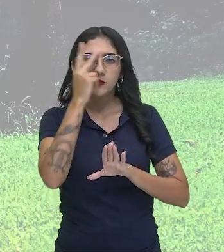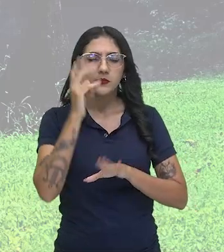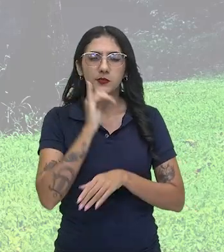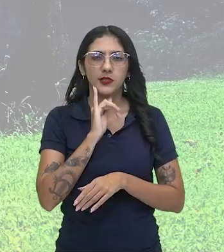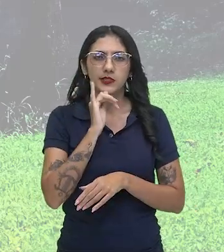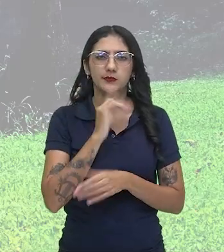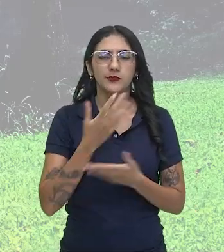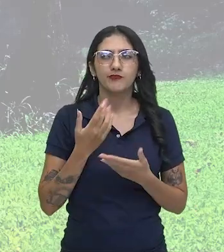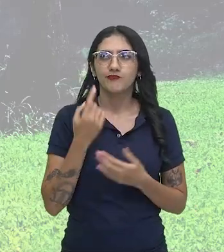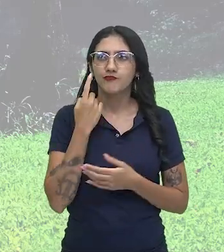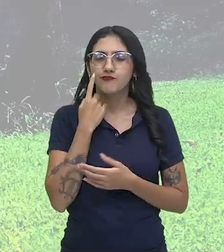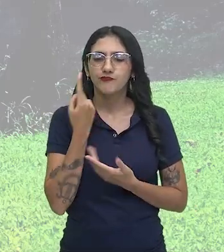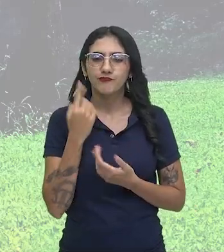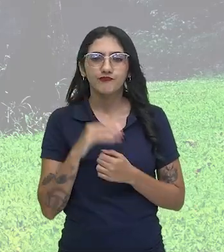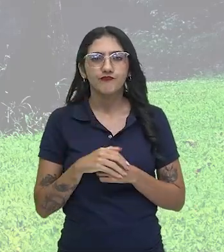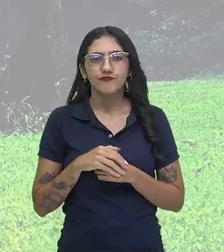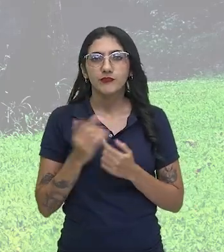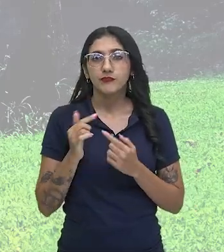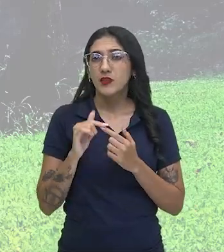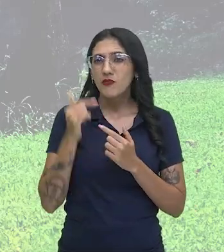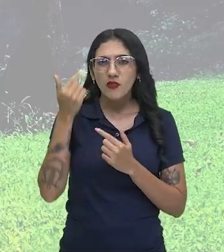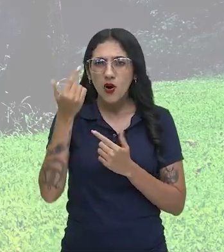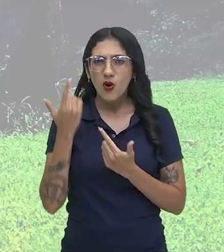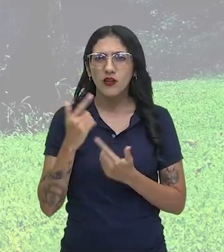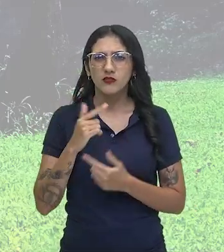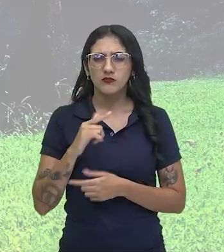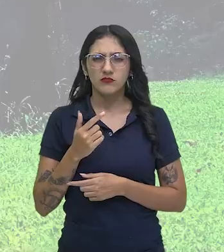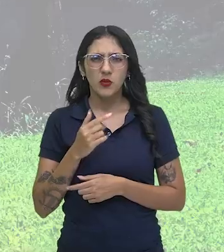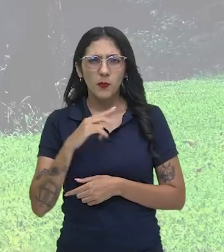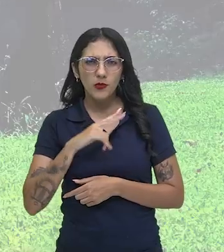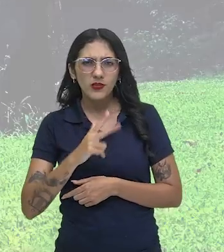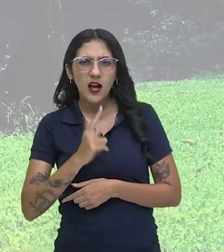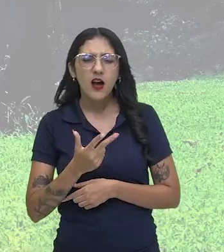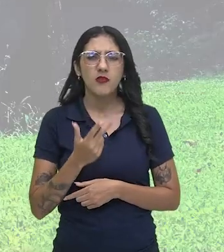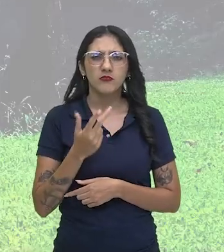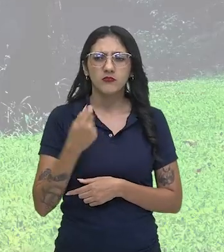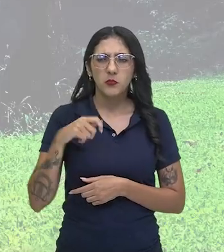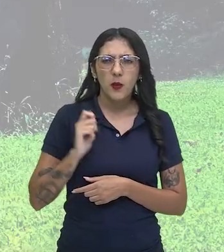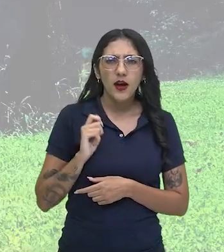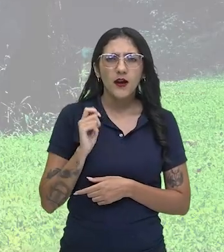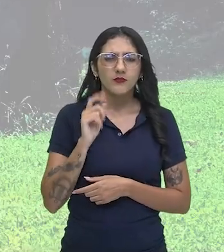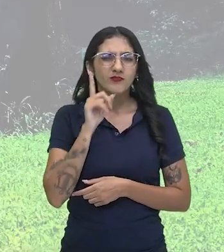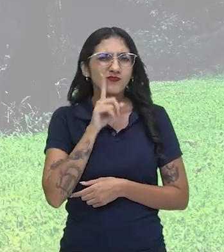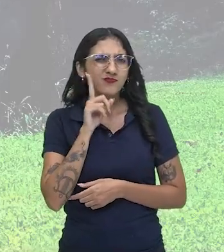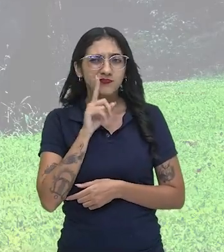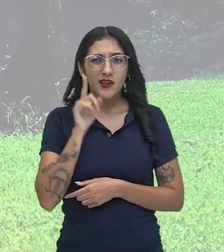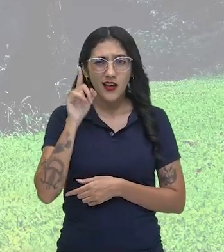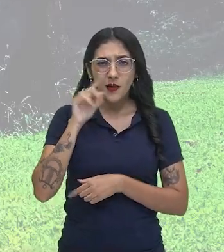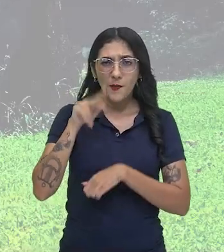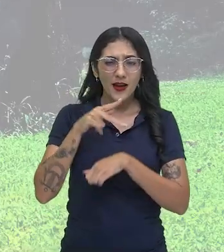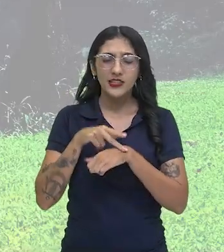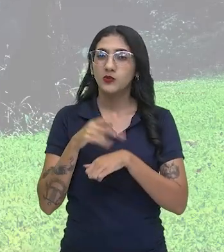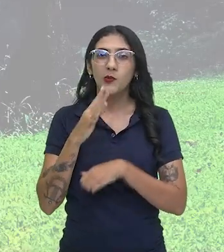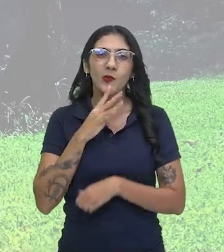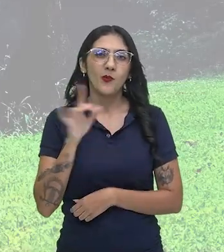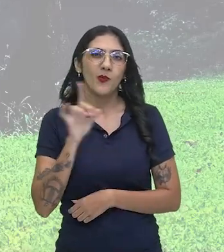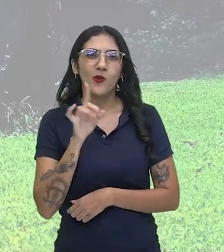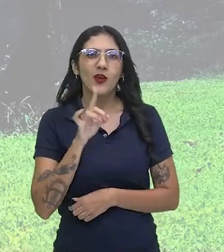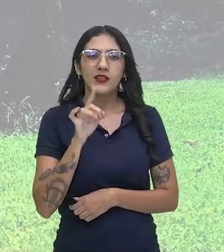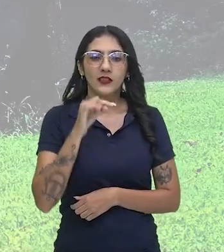Estados Unidos, ou em Portugal, ou na Espanha, não conhece, esse povo aí não conhece a nossa realidade.